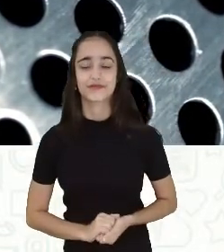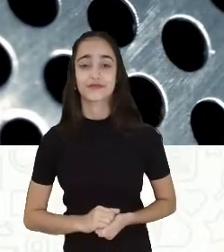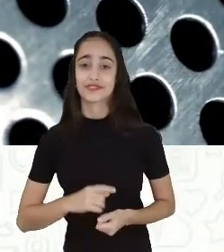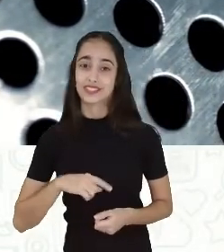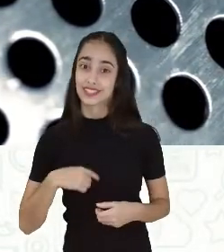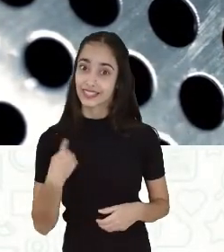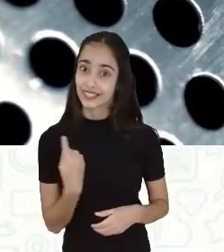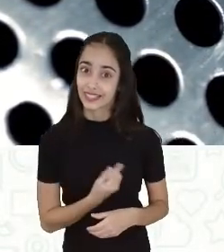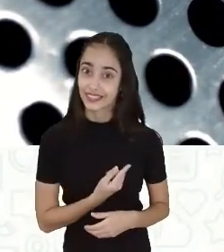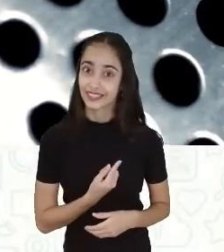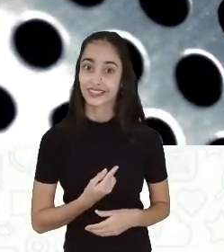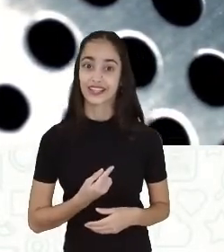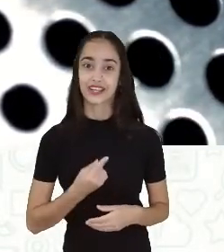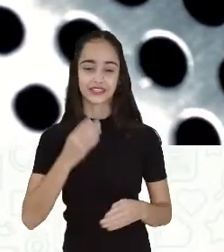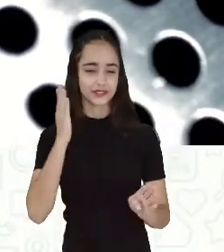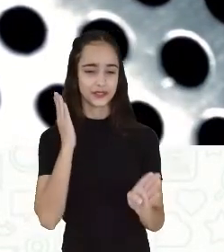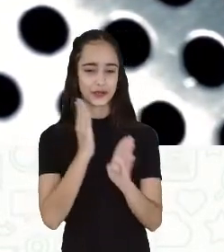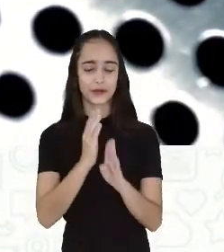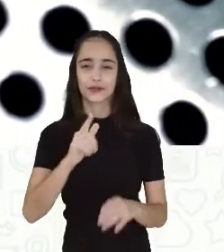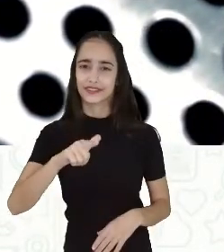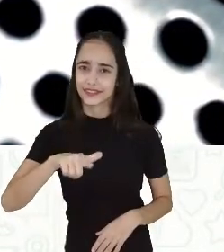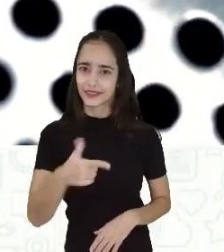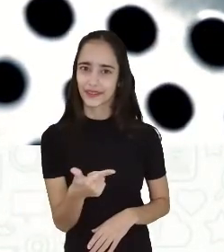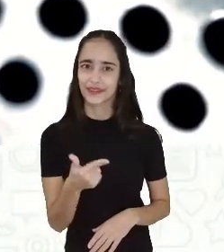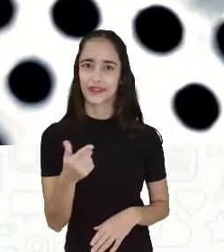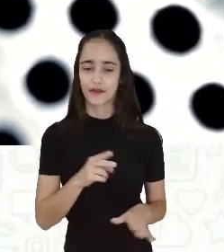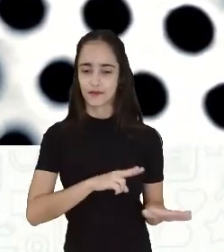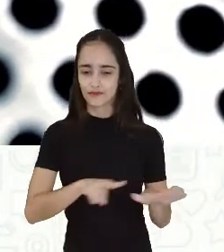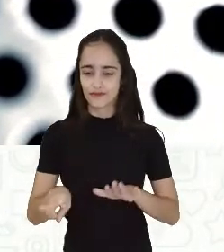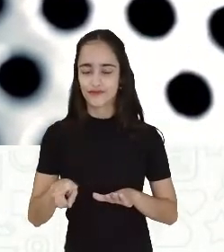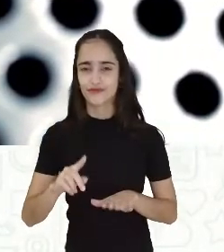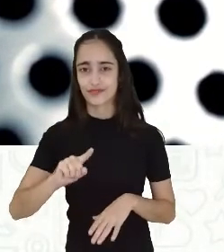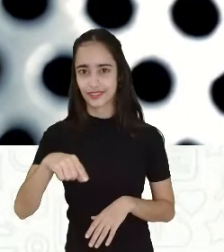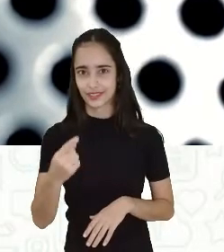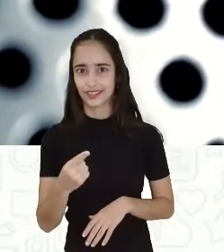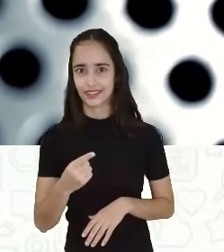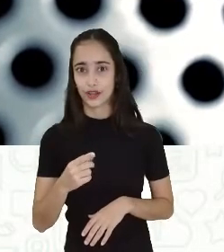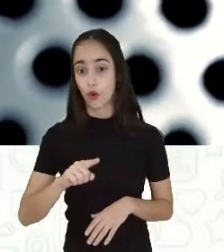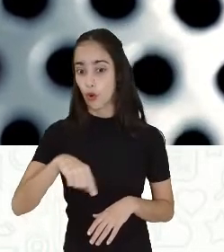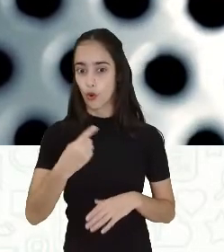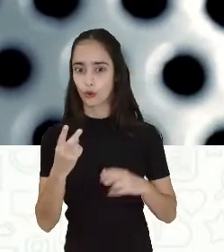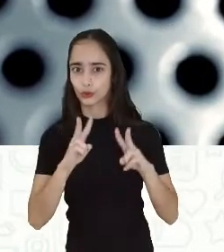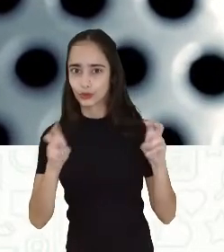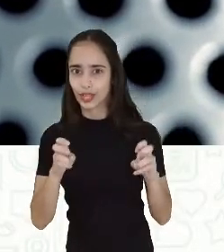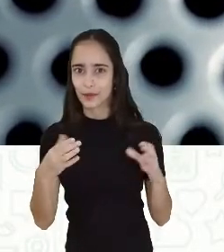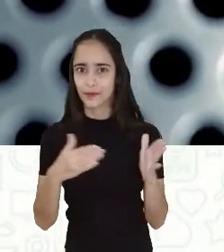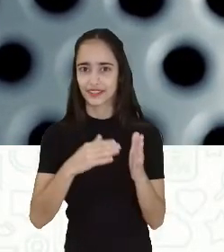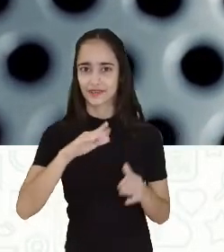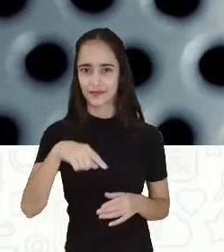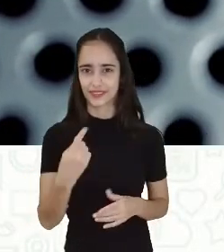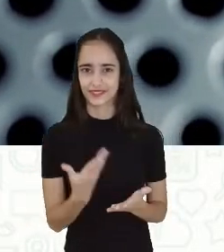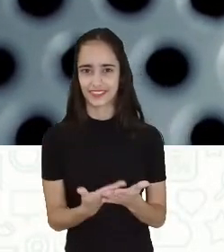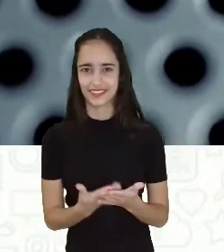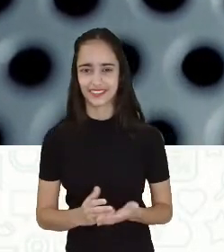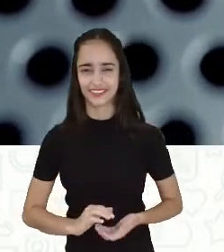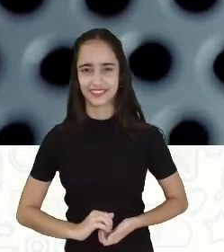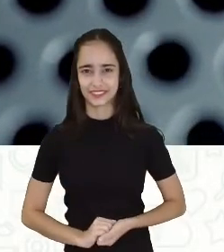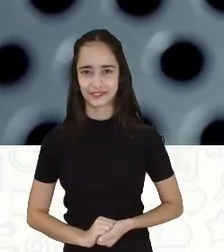a gente vai se encontrar novamente na próxima semana já com outro tema até lá